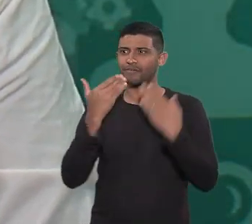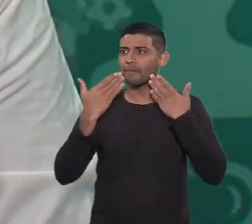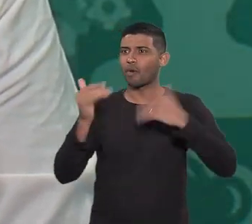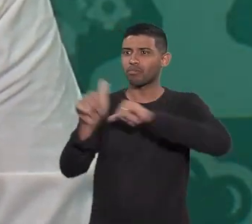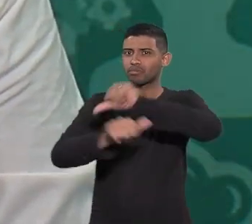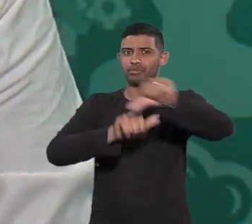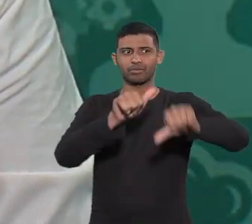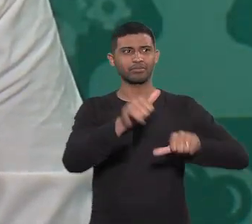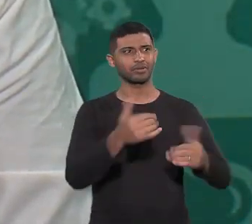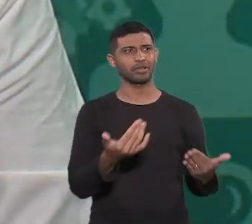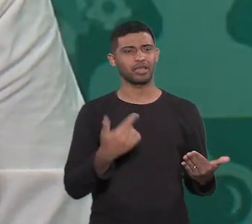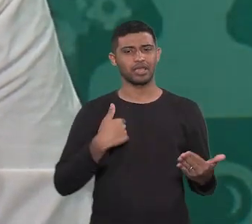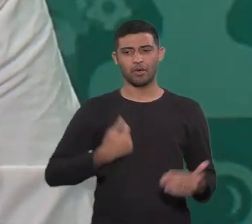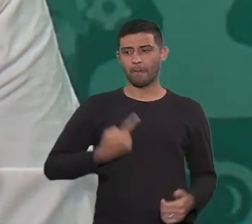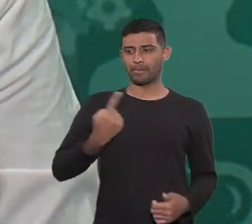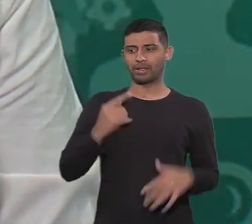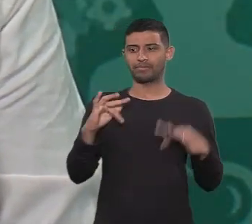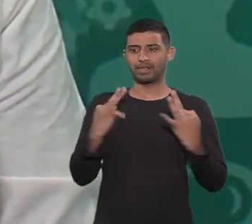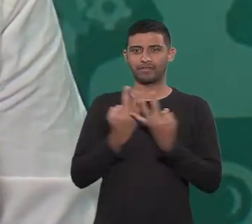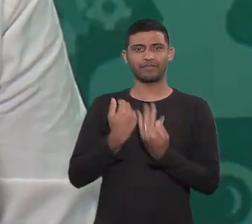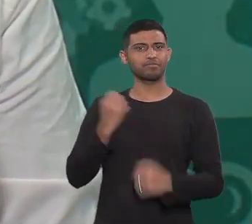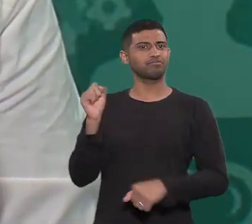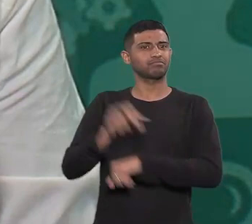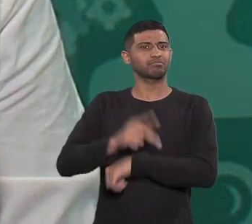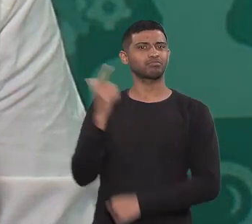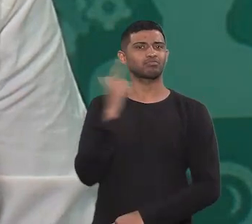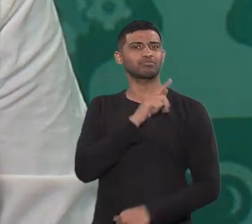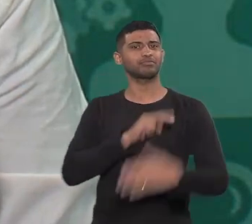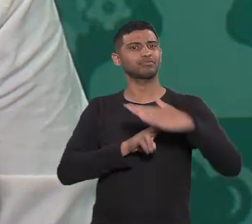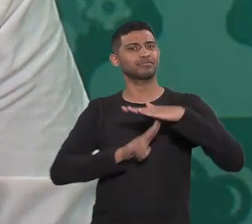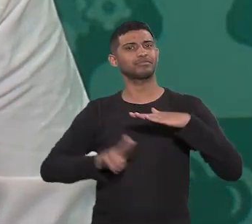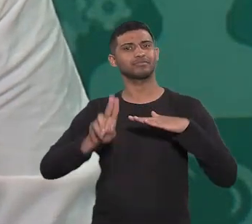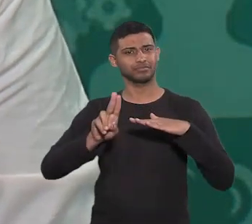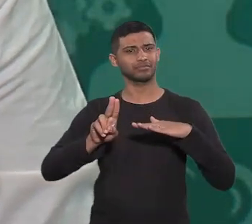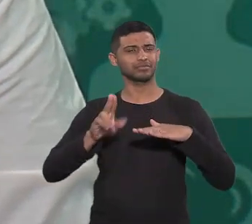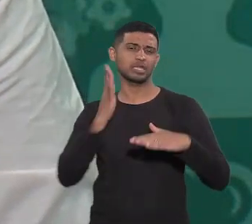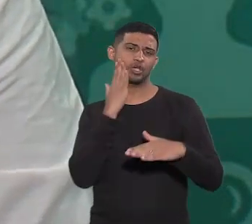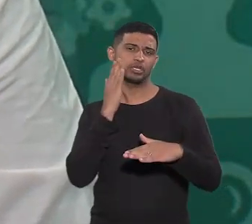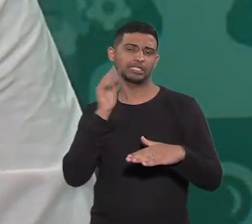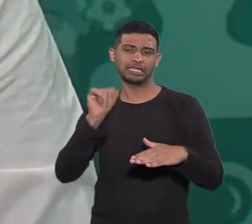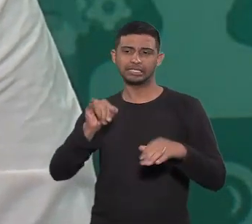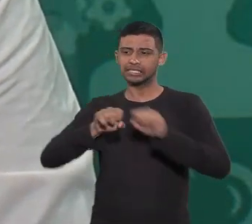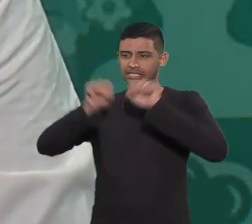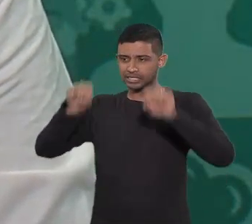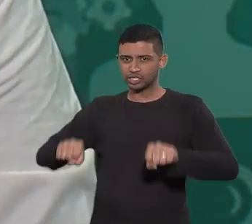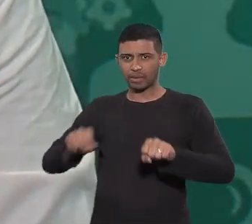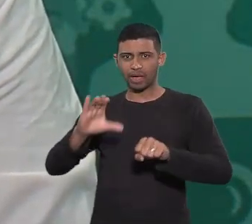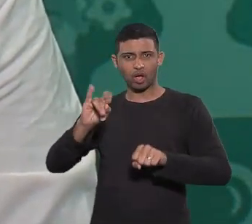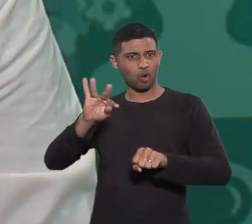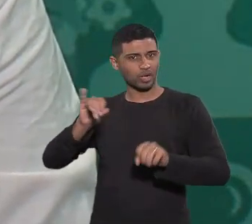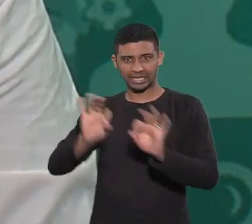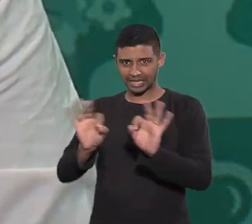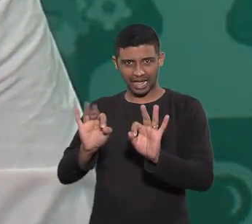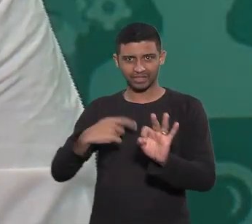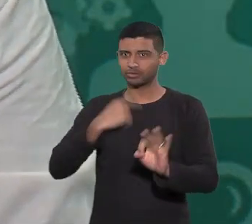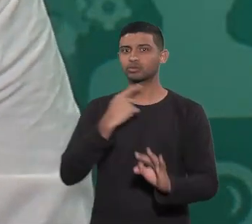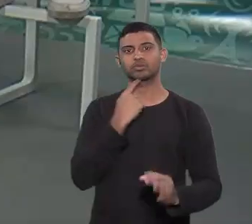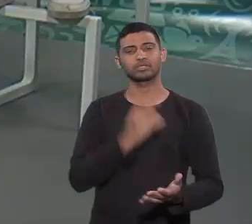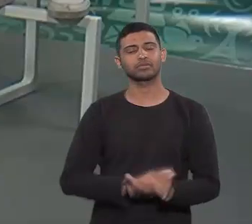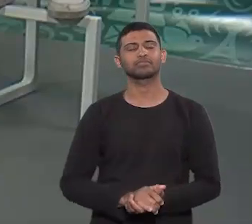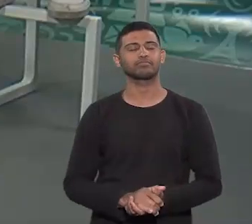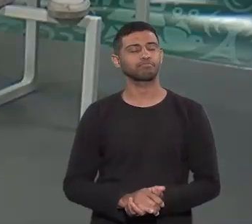Sou da primeira geração da minha família a entrar em universidade e sei que não entraria por fora do sistema de cotas. E